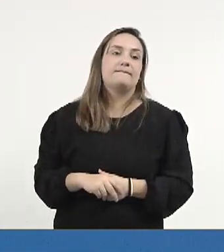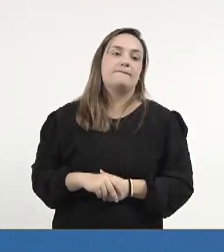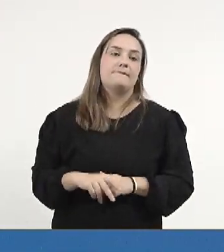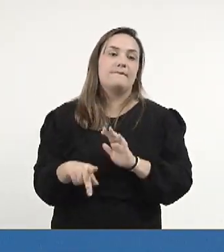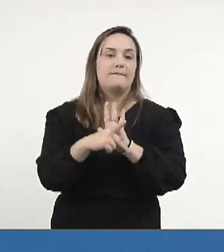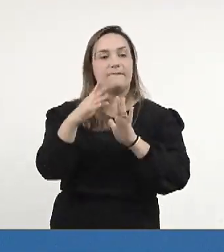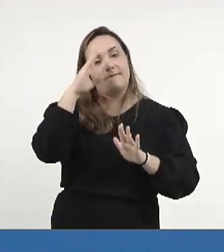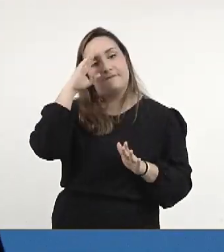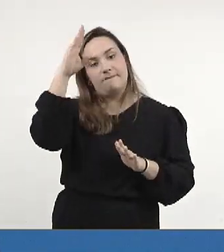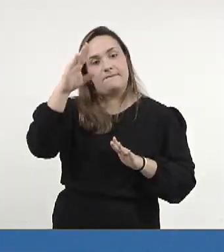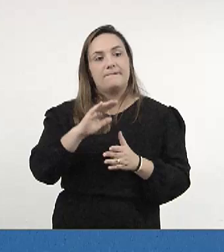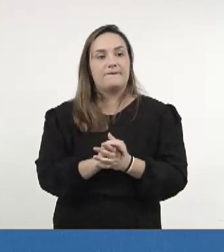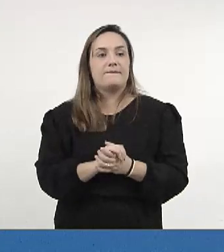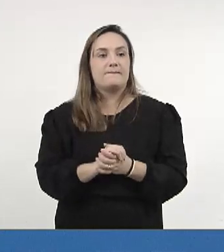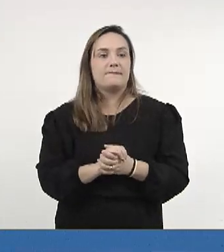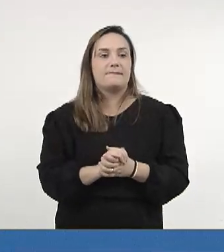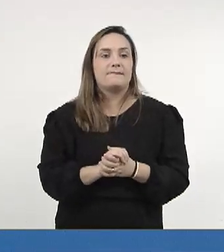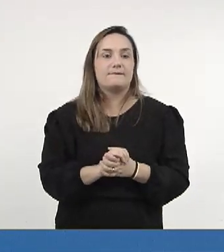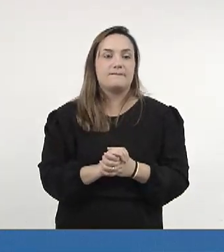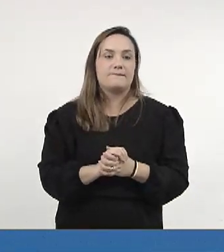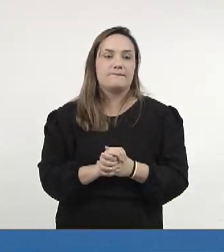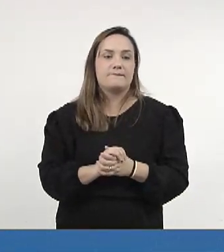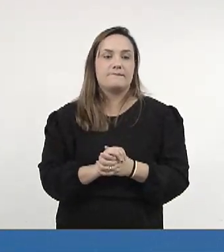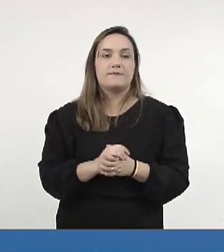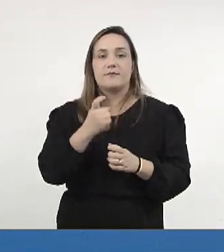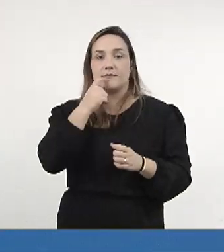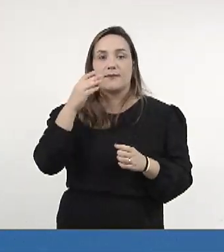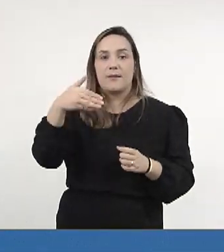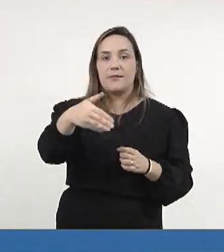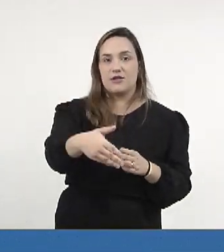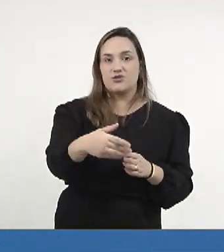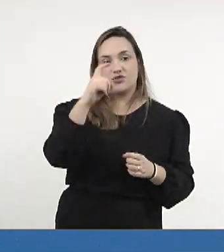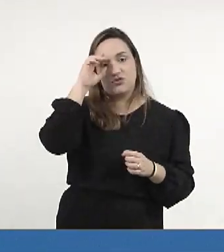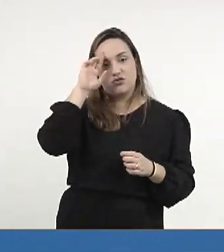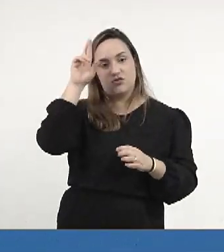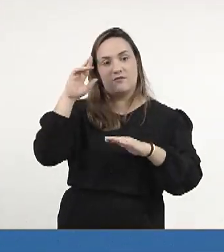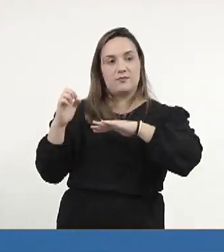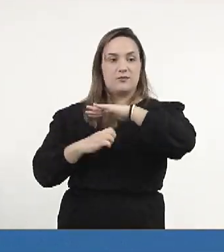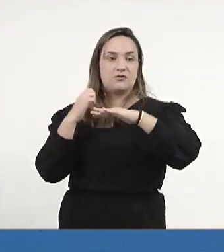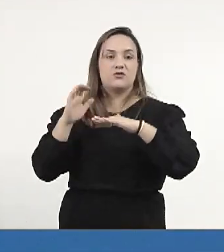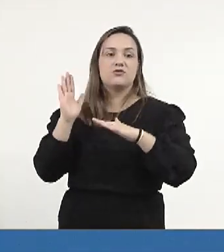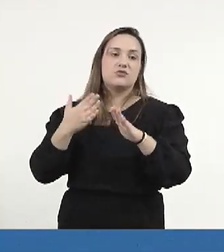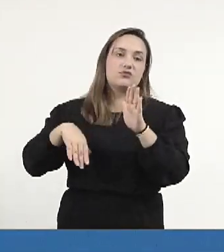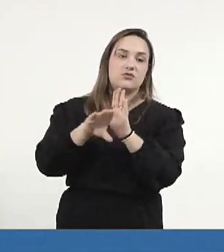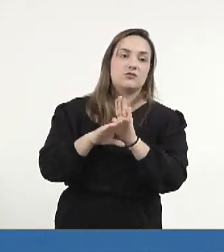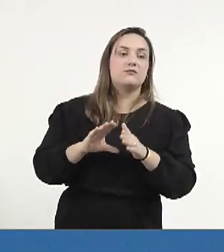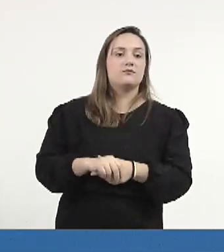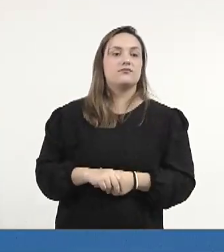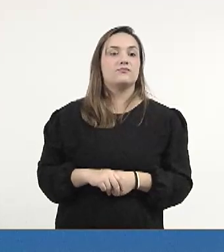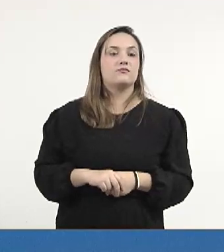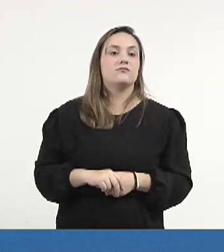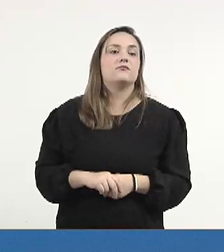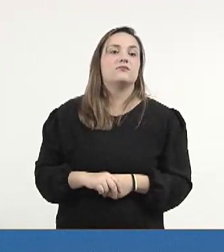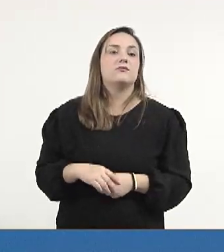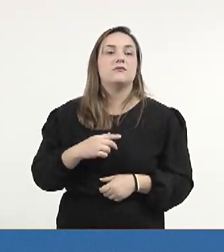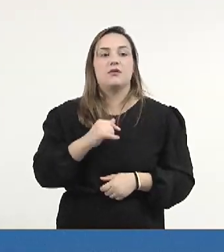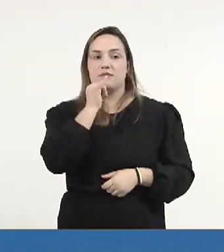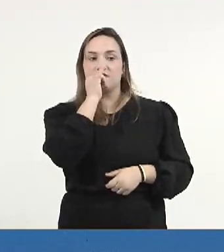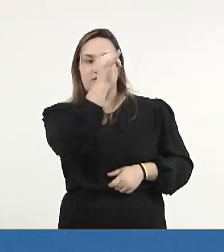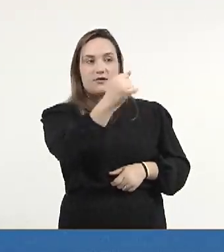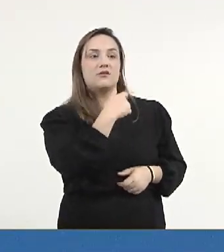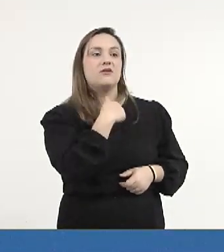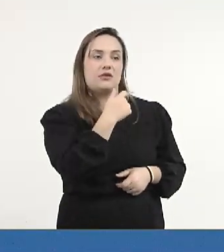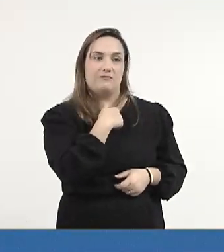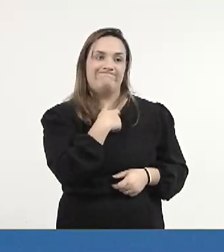relação à piscicultura, com empresários que chegam ou já chegaram para a reunião. Portanto, comunicar a vossa excelência que